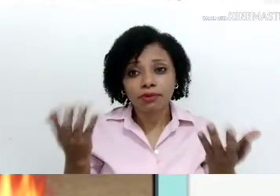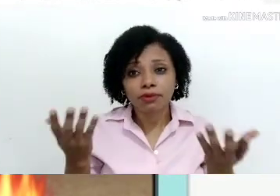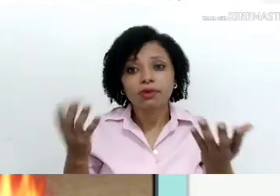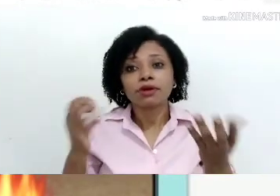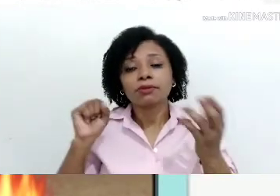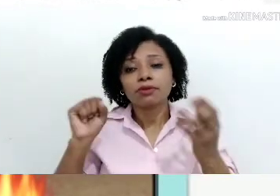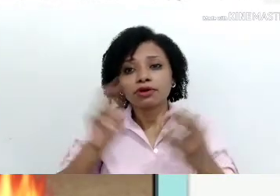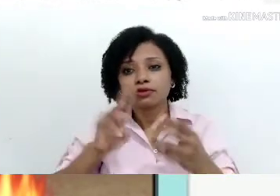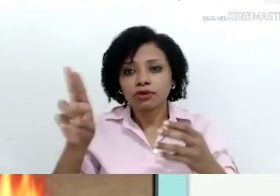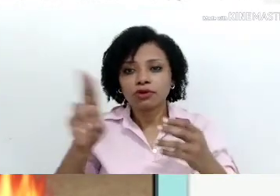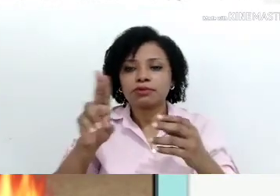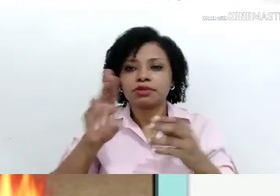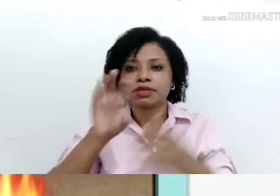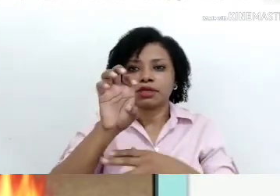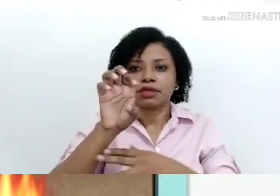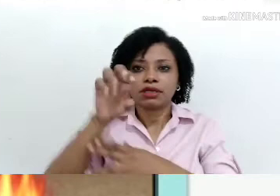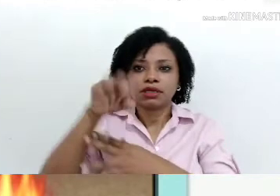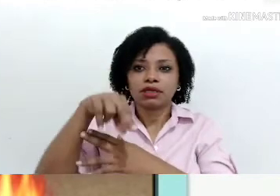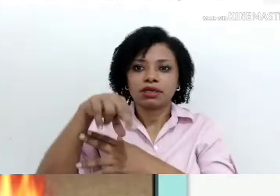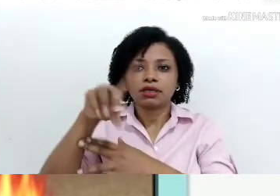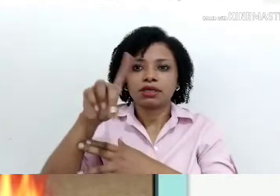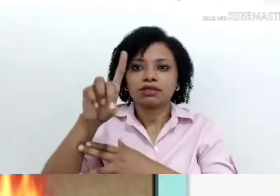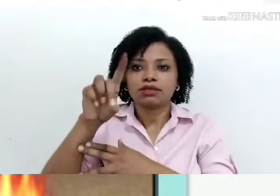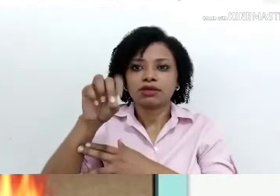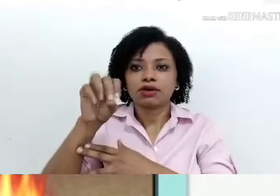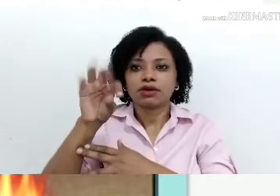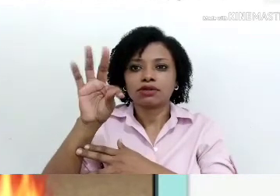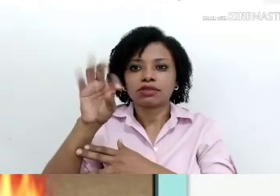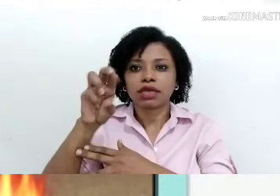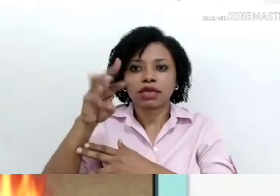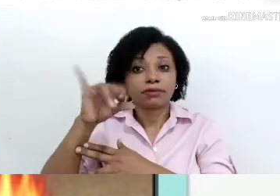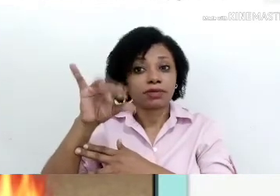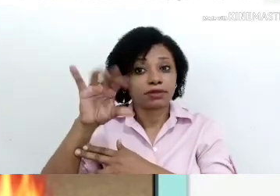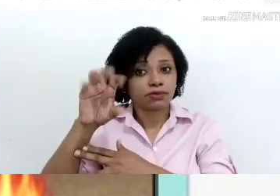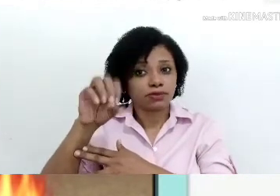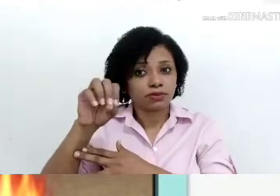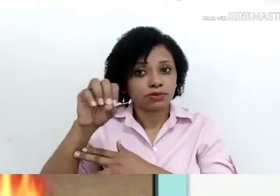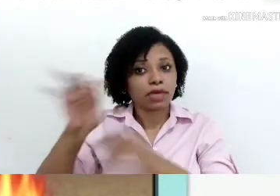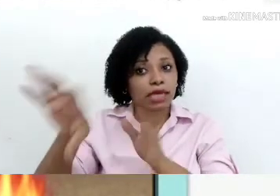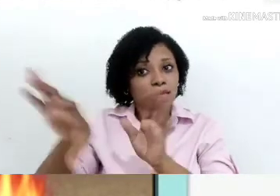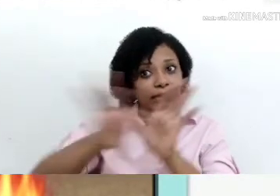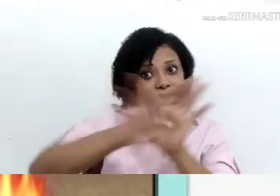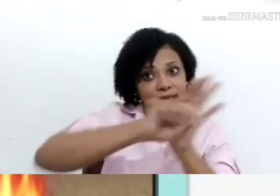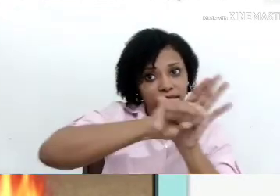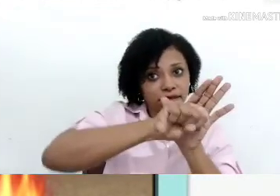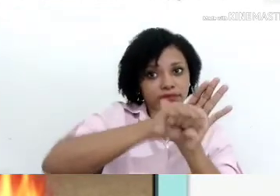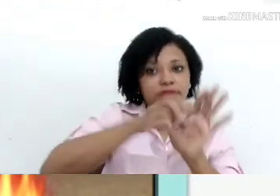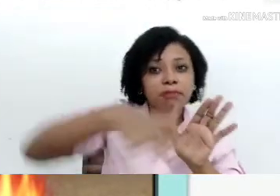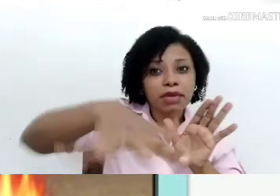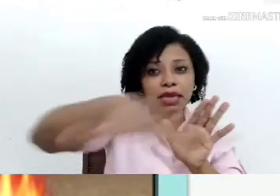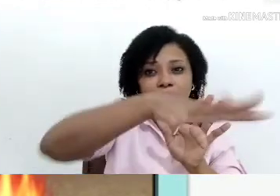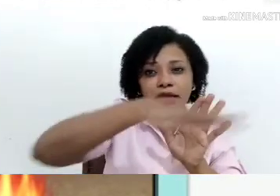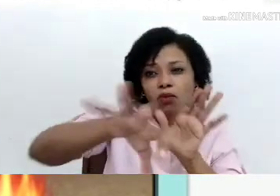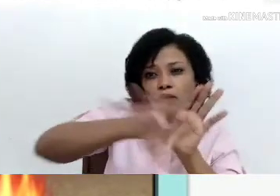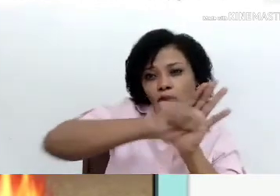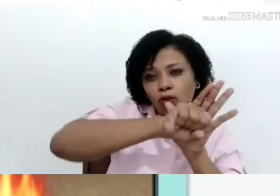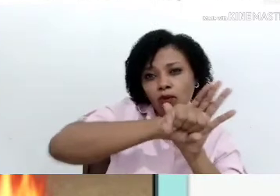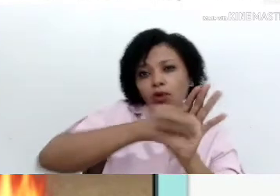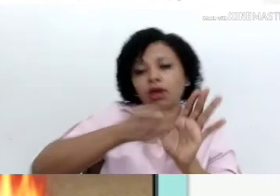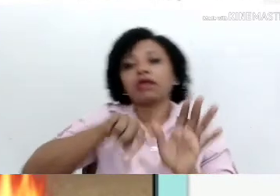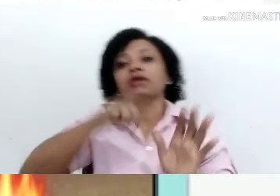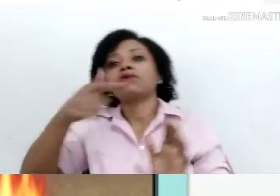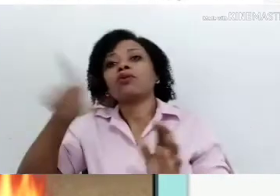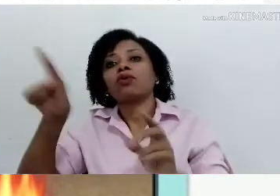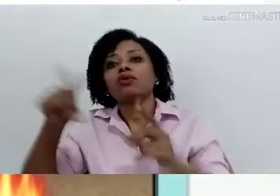Que podem ser classificados em endotérmico, que absorve calor do meio ambiente, e